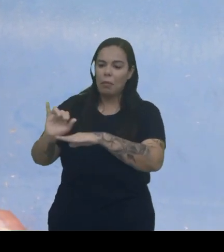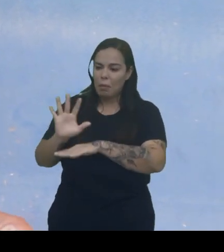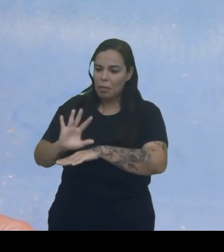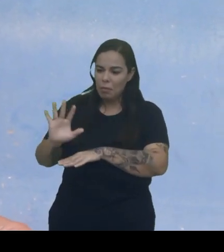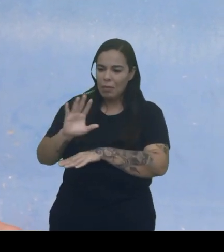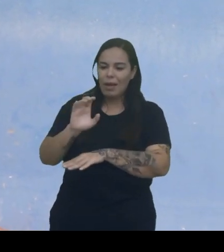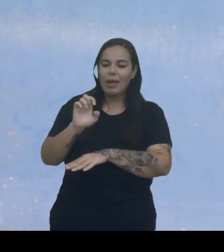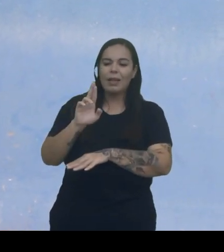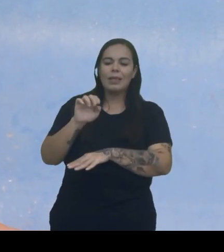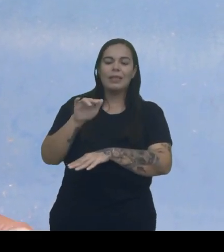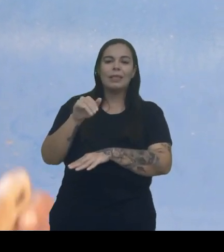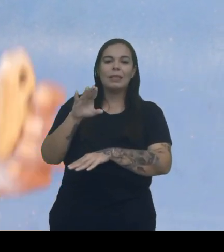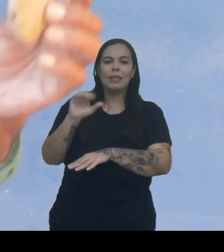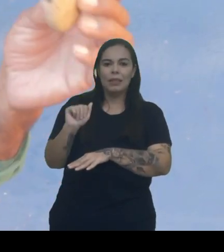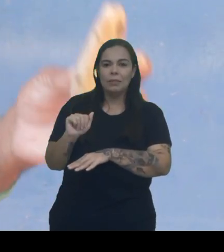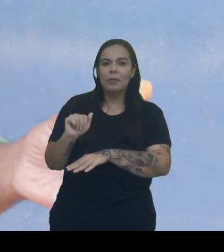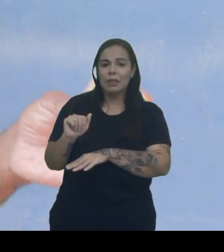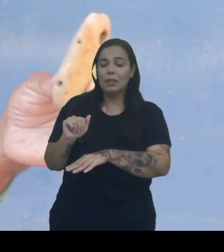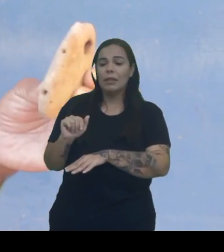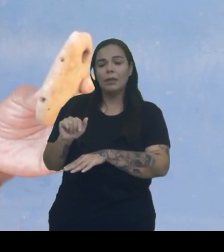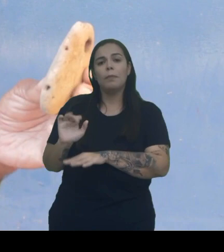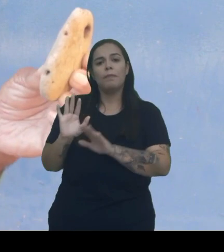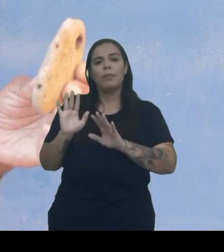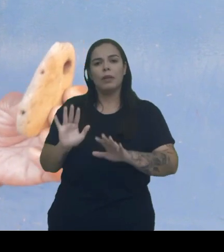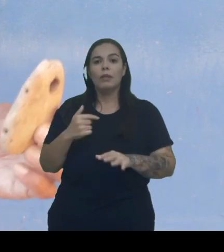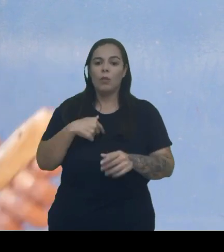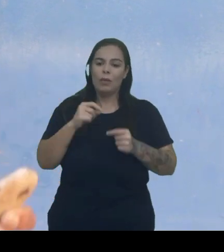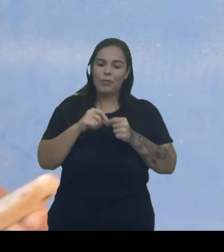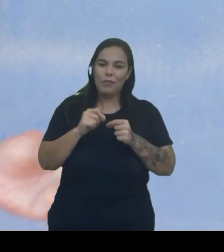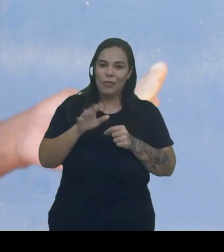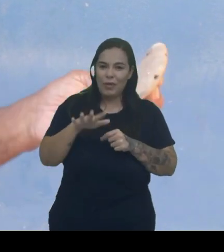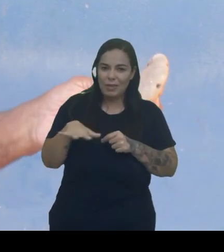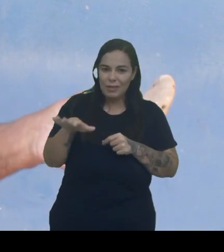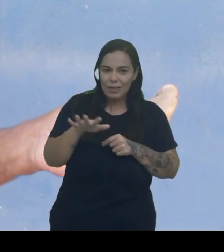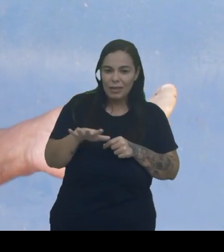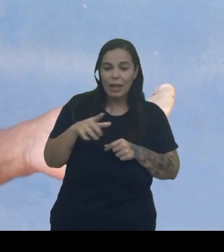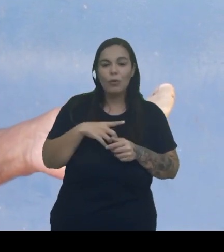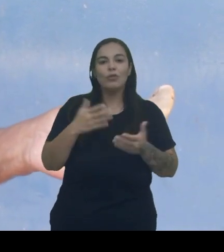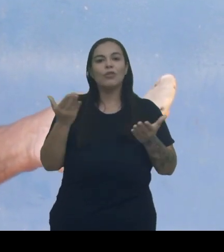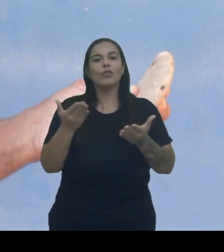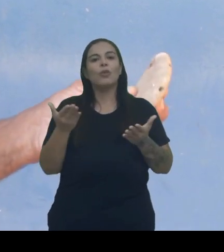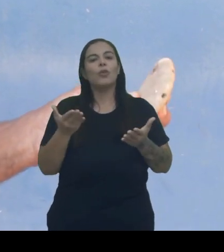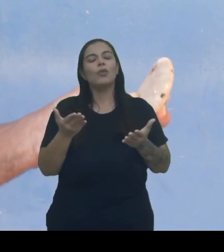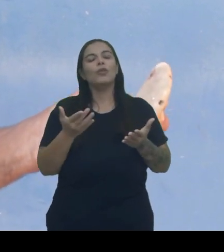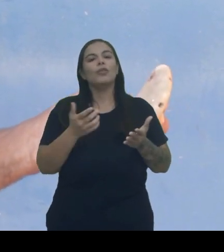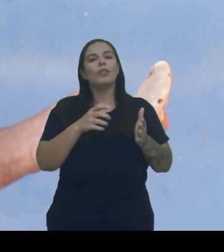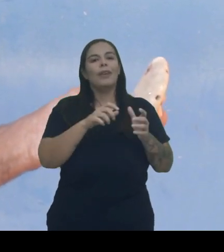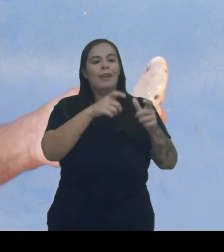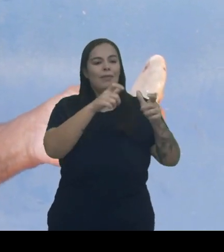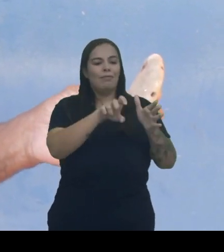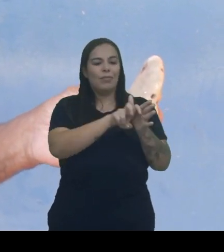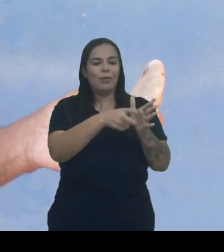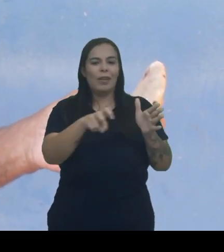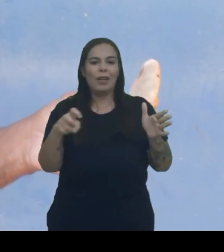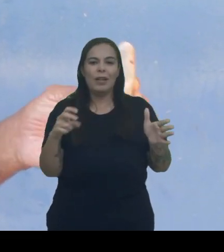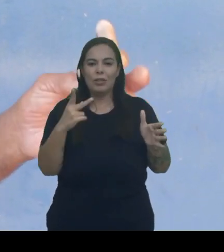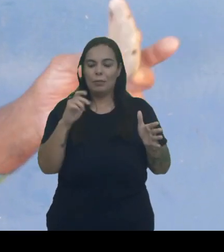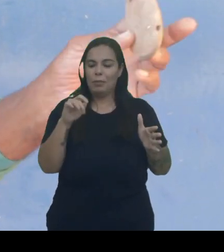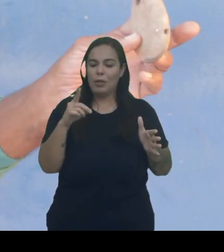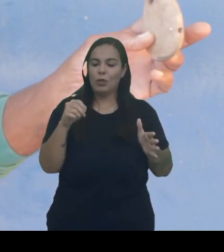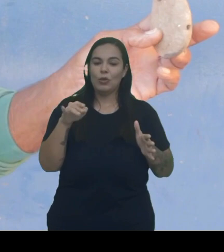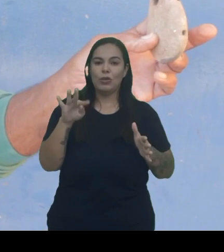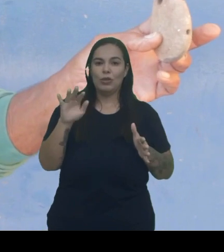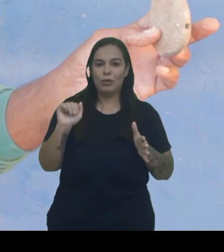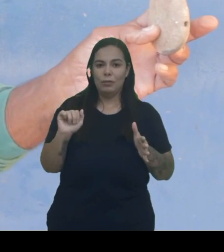dessa cerâmica aqui. Ele então por isso, fazia ali, onde é a garagem do Penotiba. Você entrando